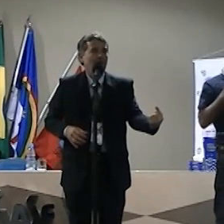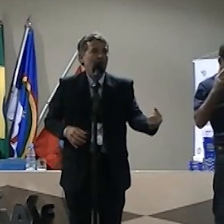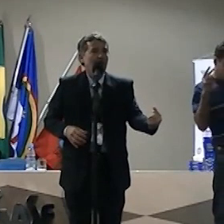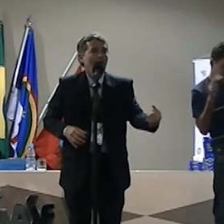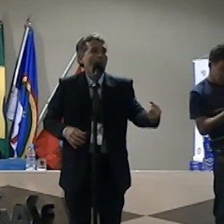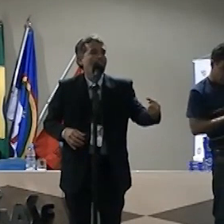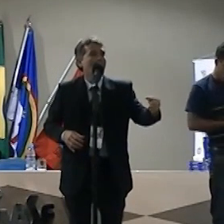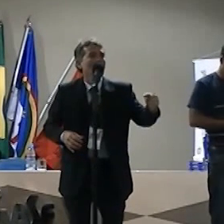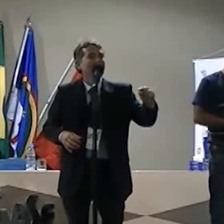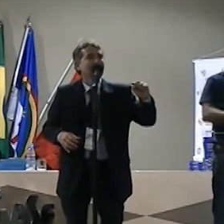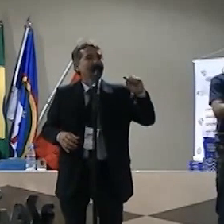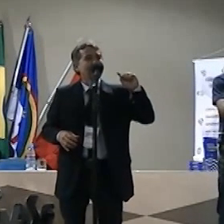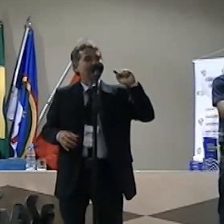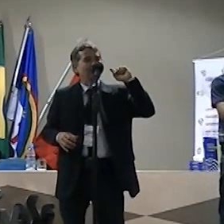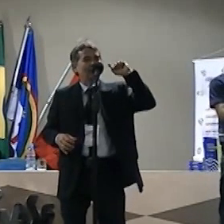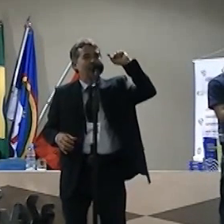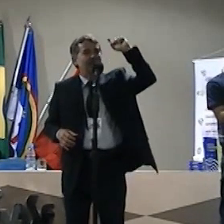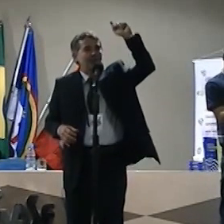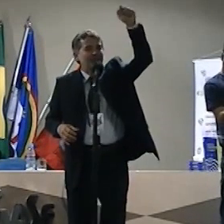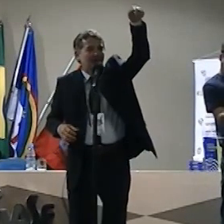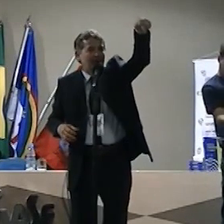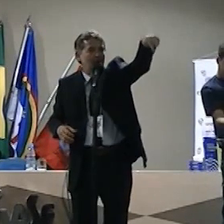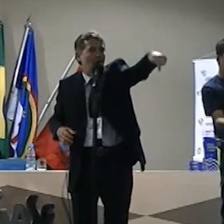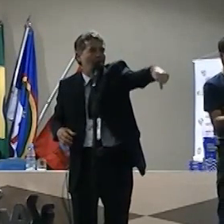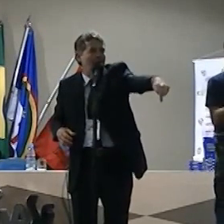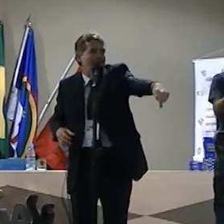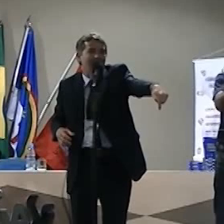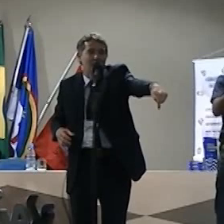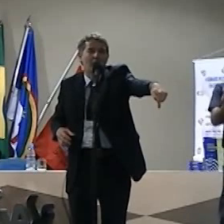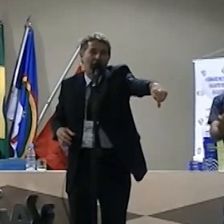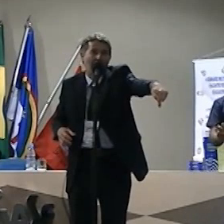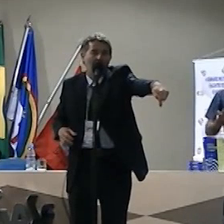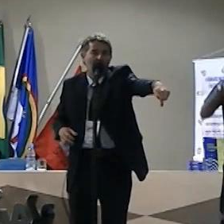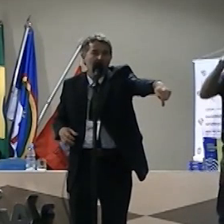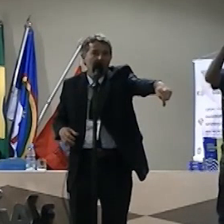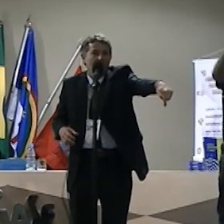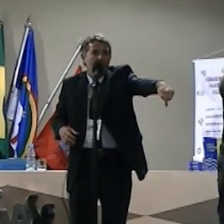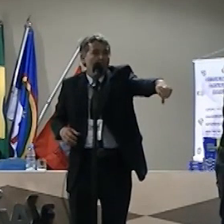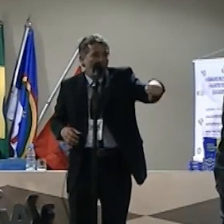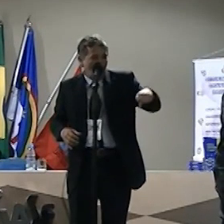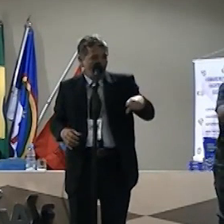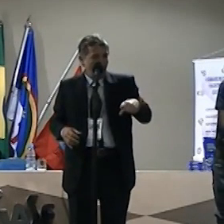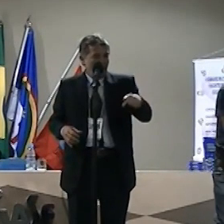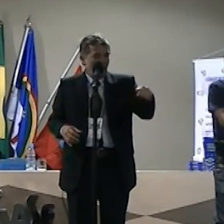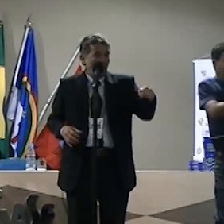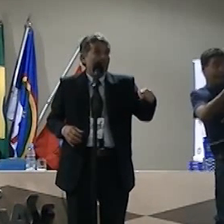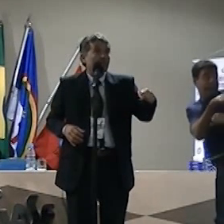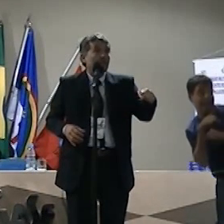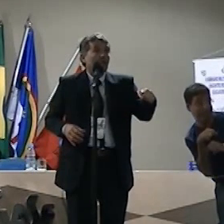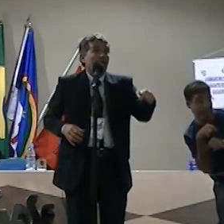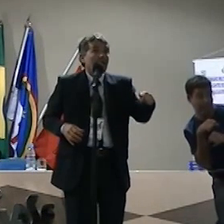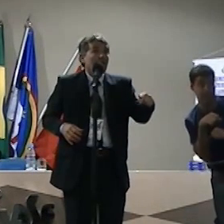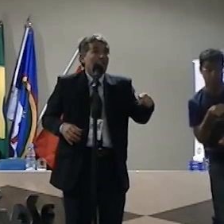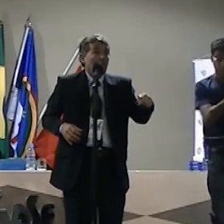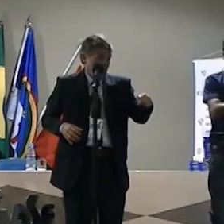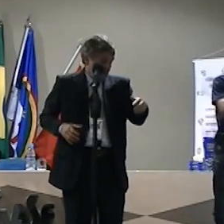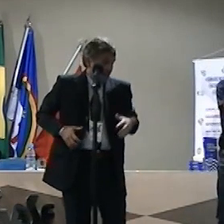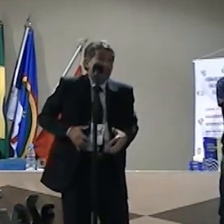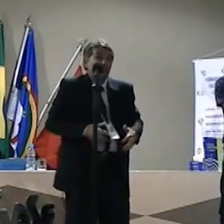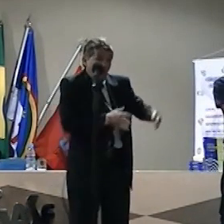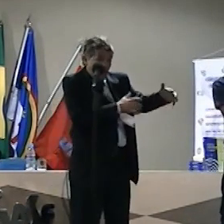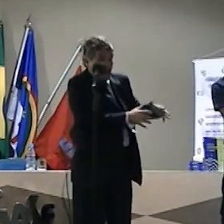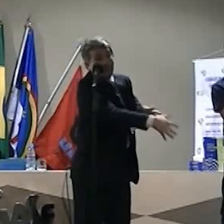virado, o pulo de 3 metros que ele deu, se abaixou para não se machucar, e o copo virou, aí eu